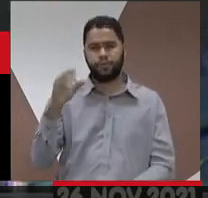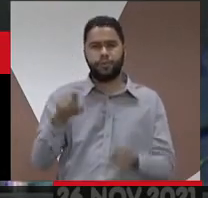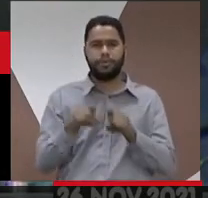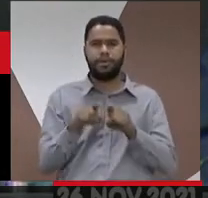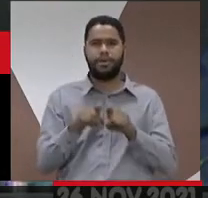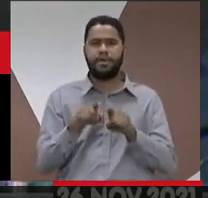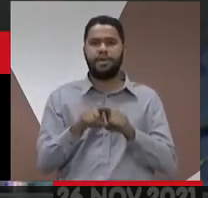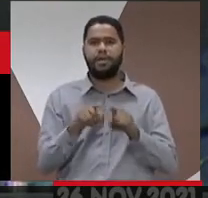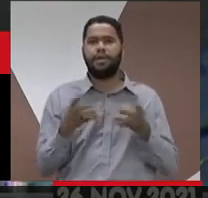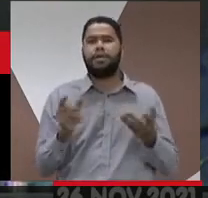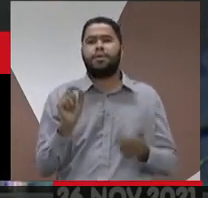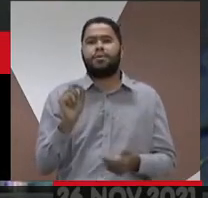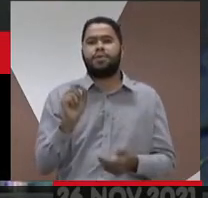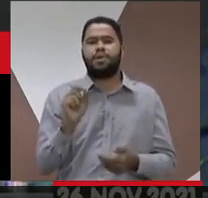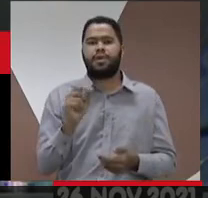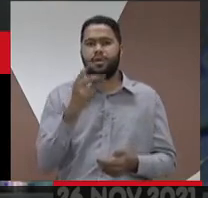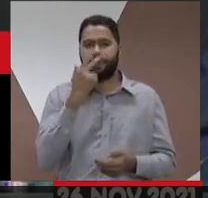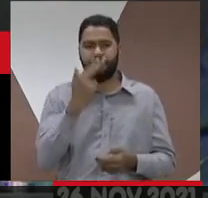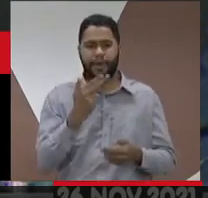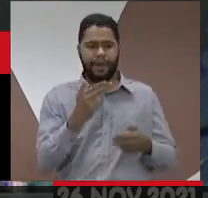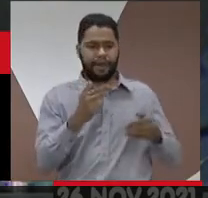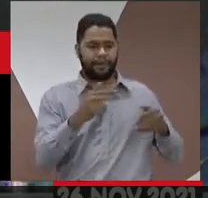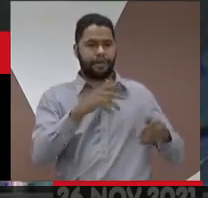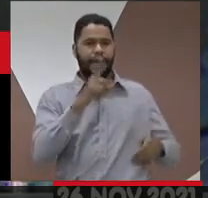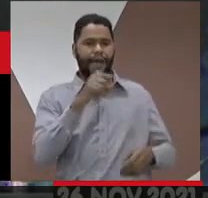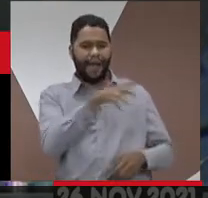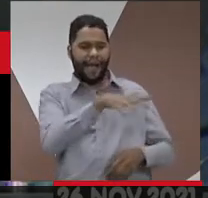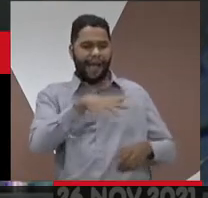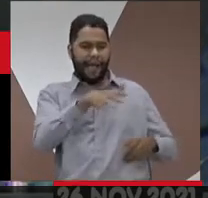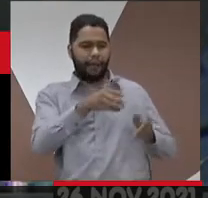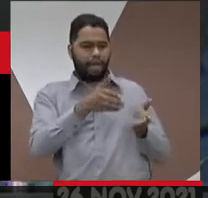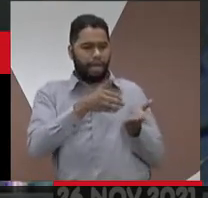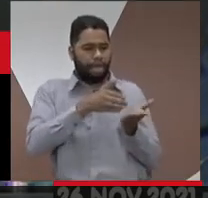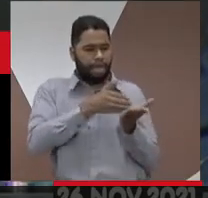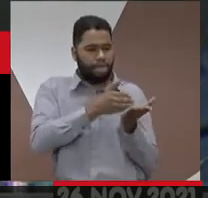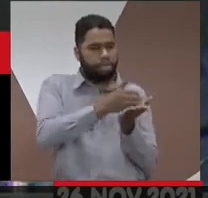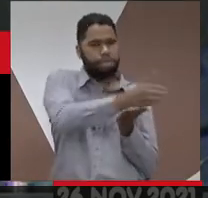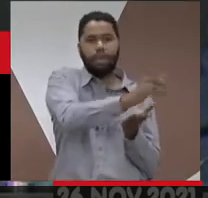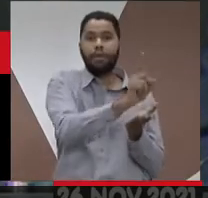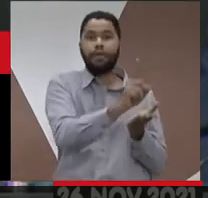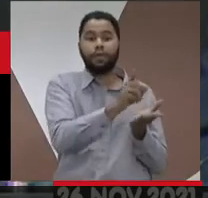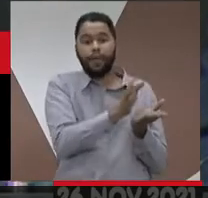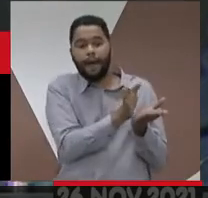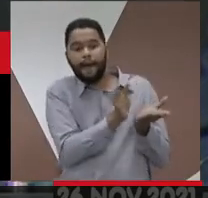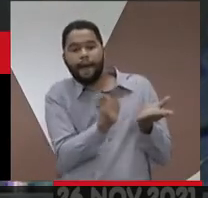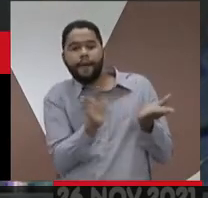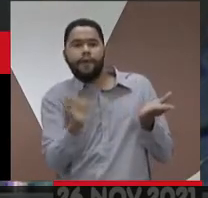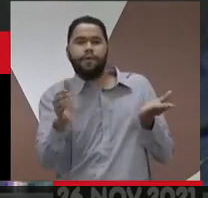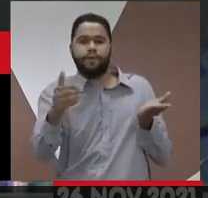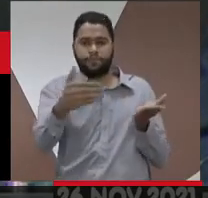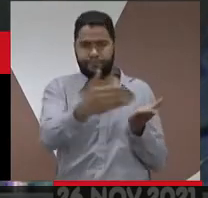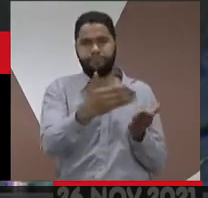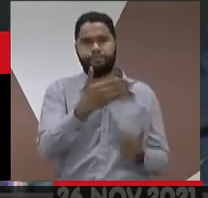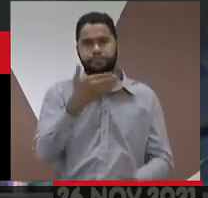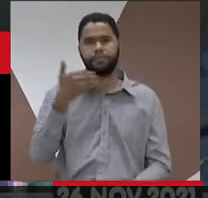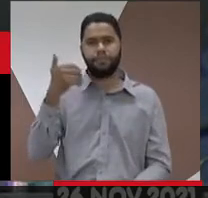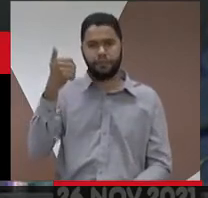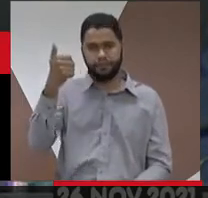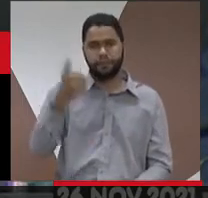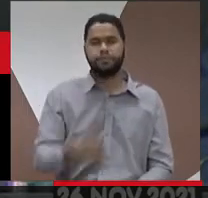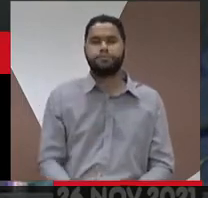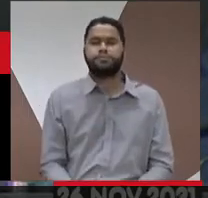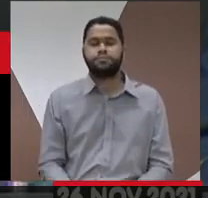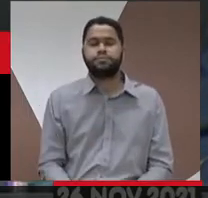não rasgar a bacia de Vargem das Flores, né? E sim contornar a bacia de Vargem das